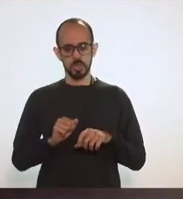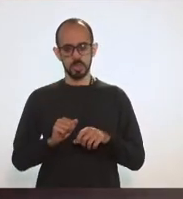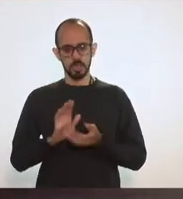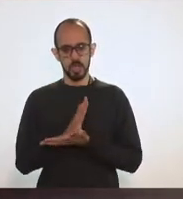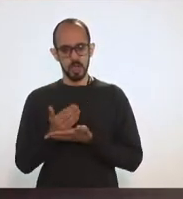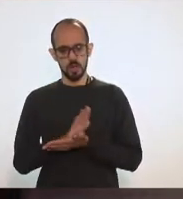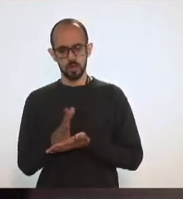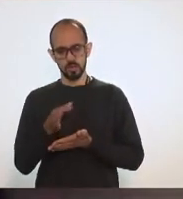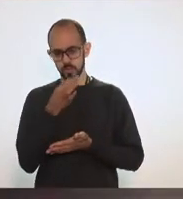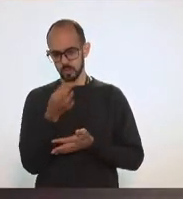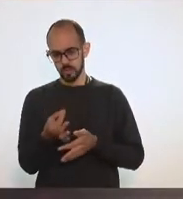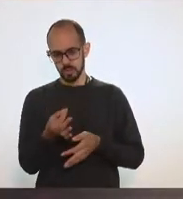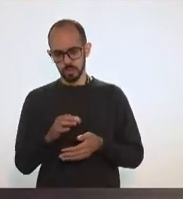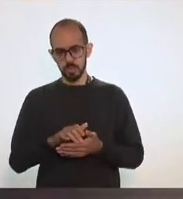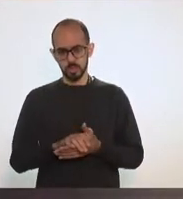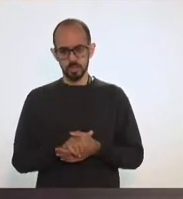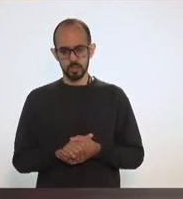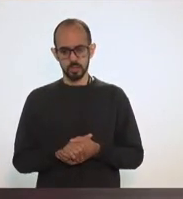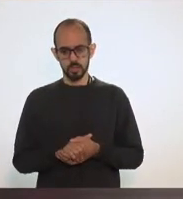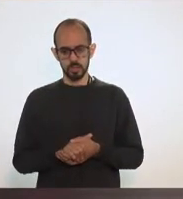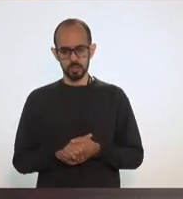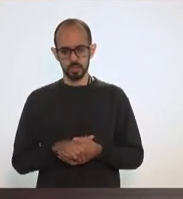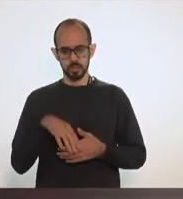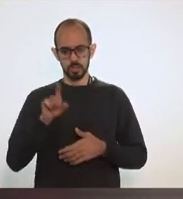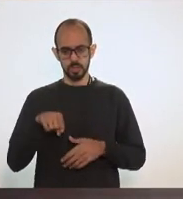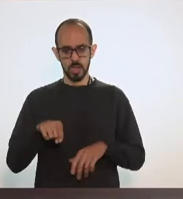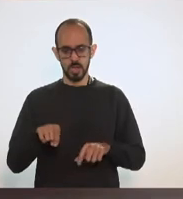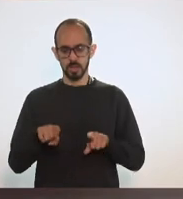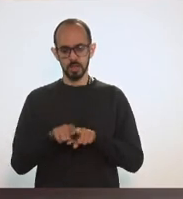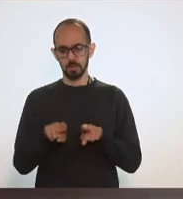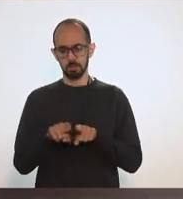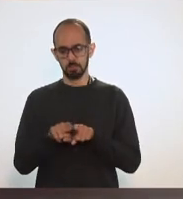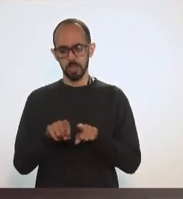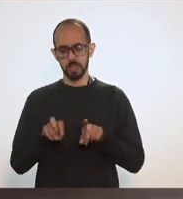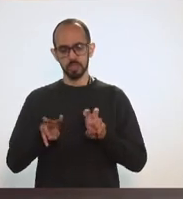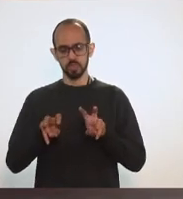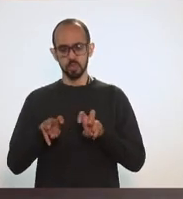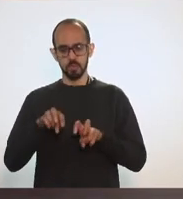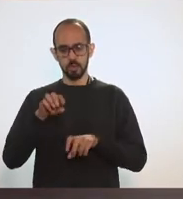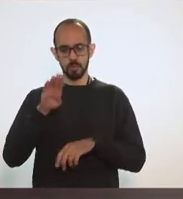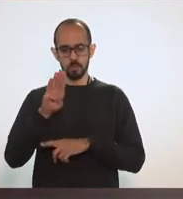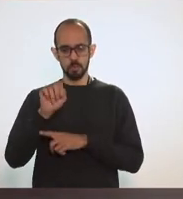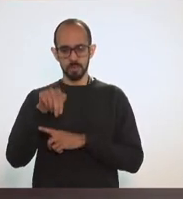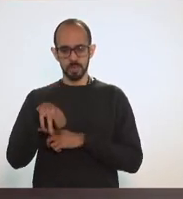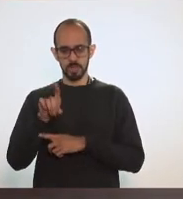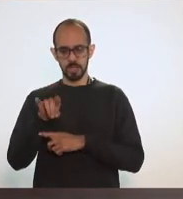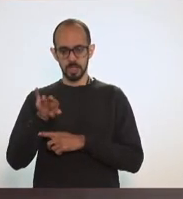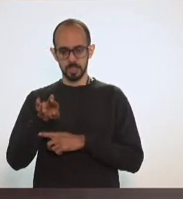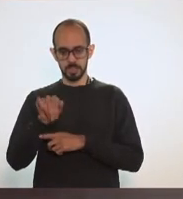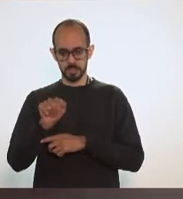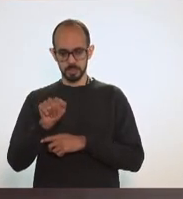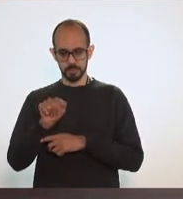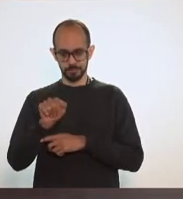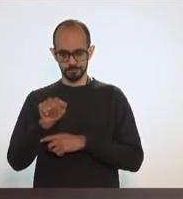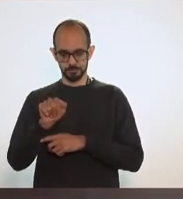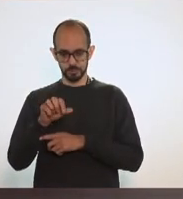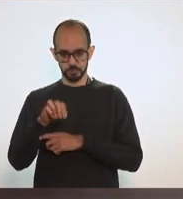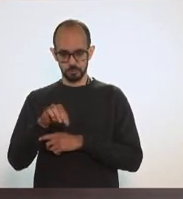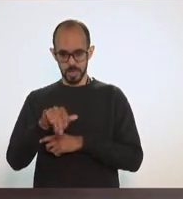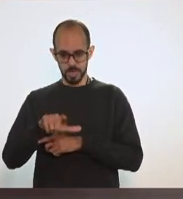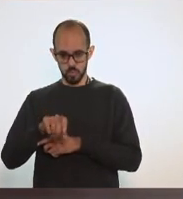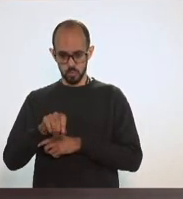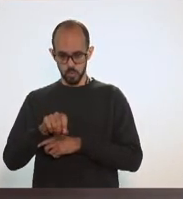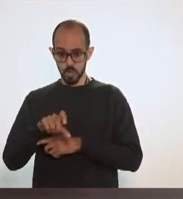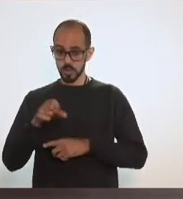com relação ao monitor, tá? E com relação também ao Eduardo Bandeira de Mello. Se não houve sequer culpabilidade